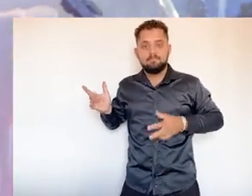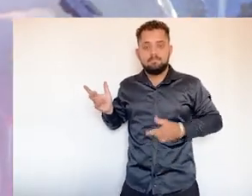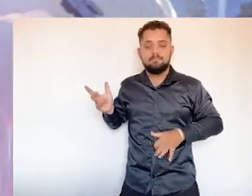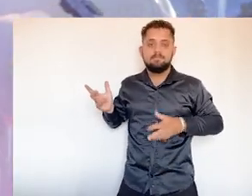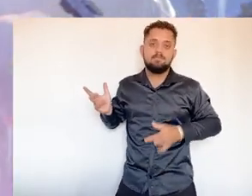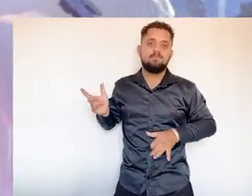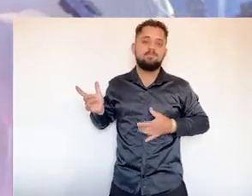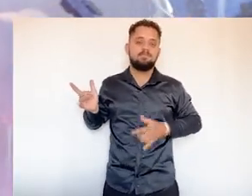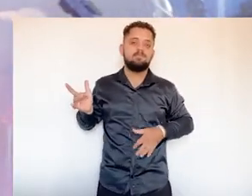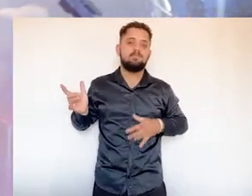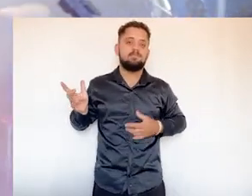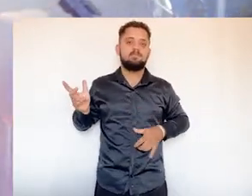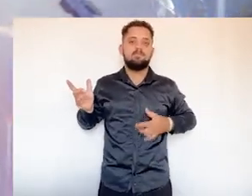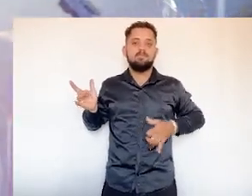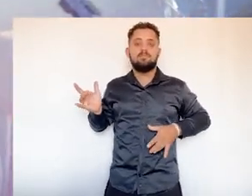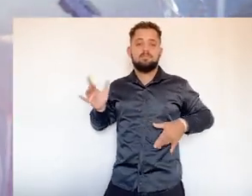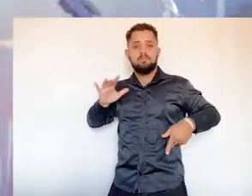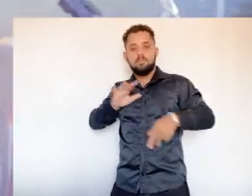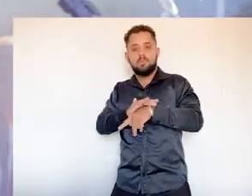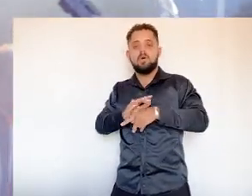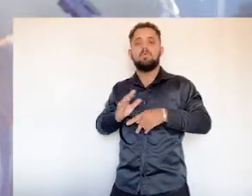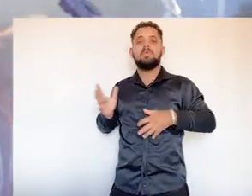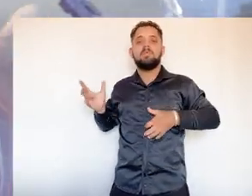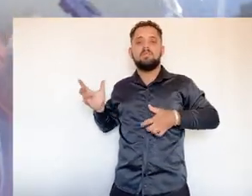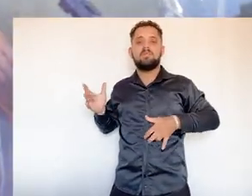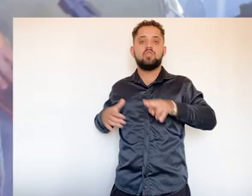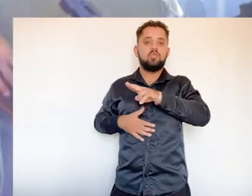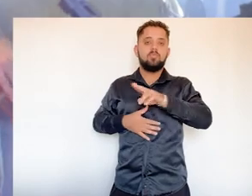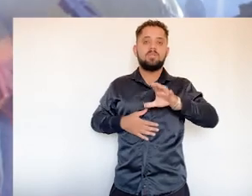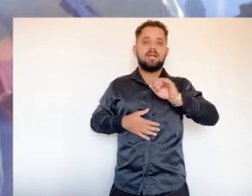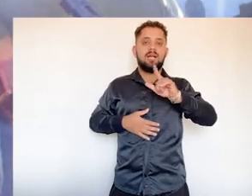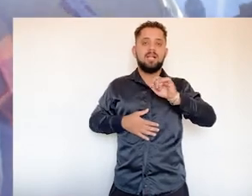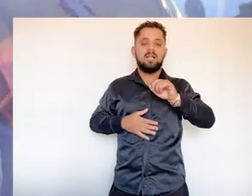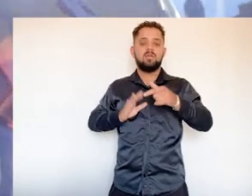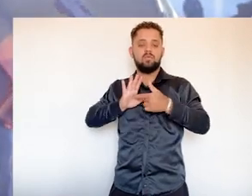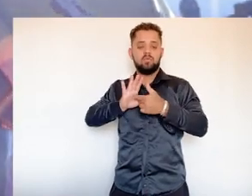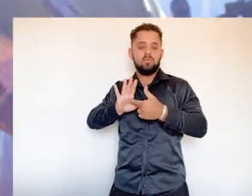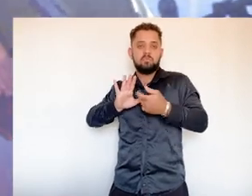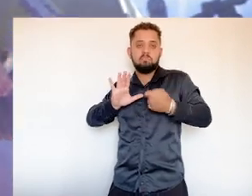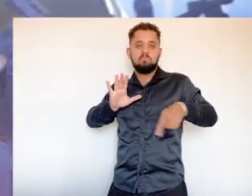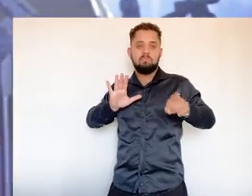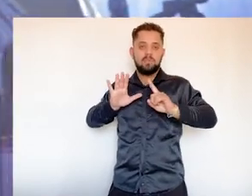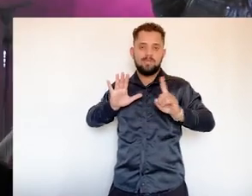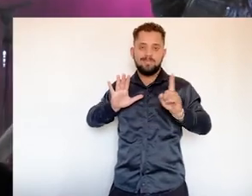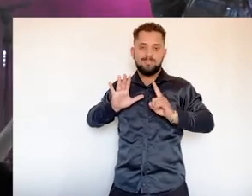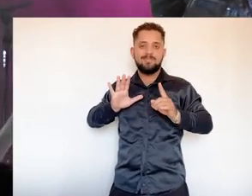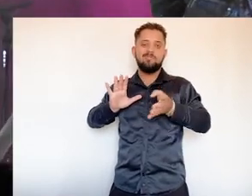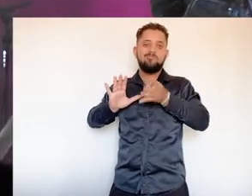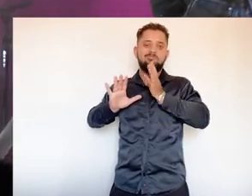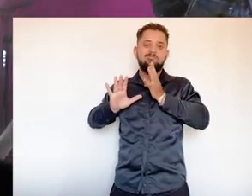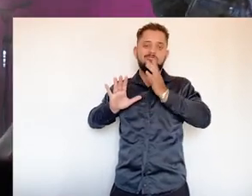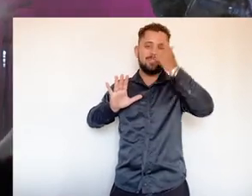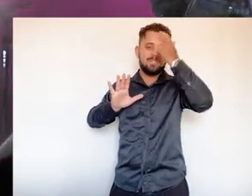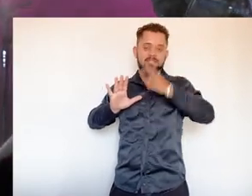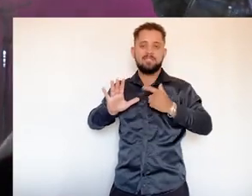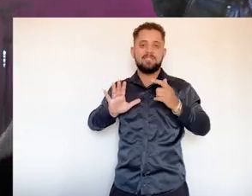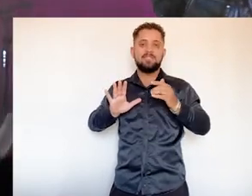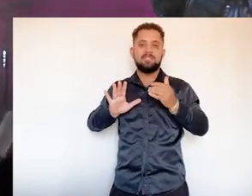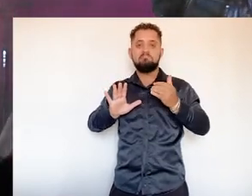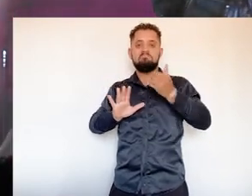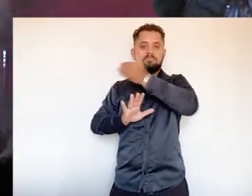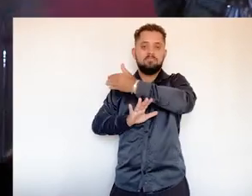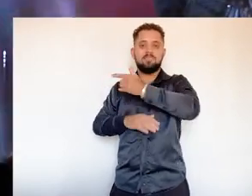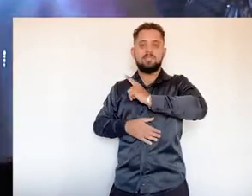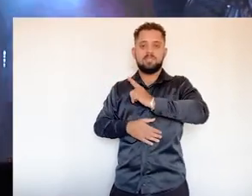Na viola calango, todo mundo conhece, não preciso me apresentar. Aqui do meu lado eu tenho o Marcelo